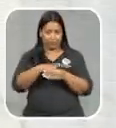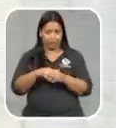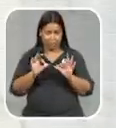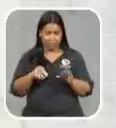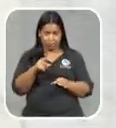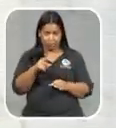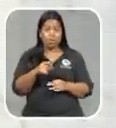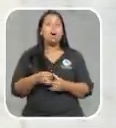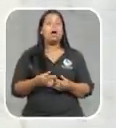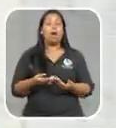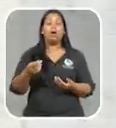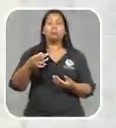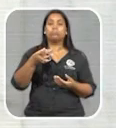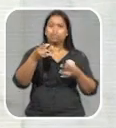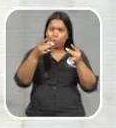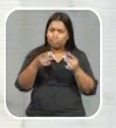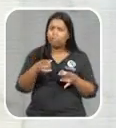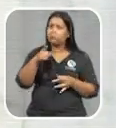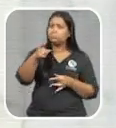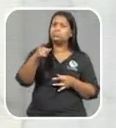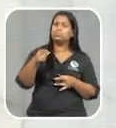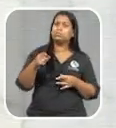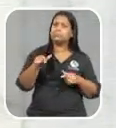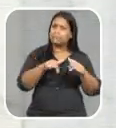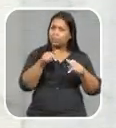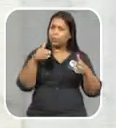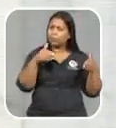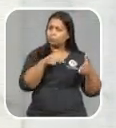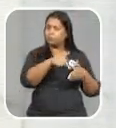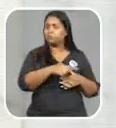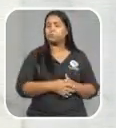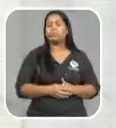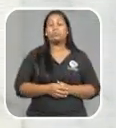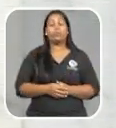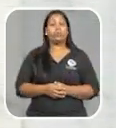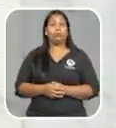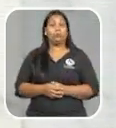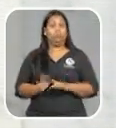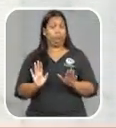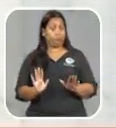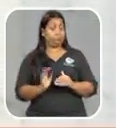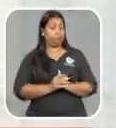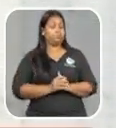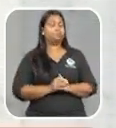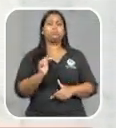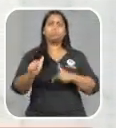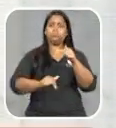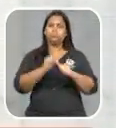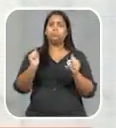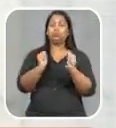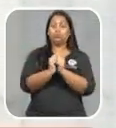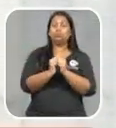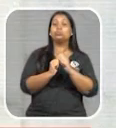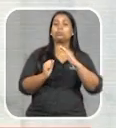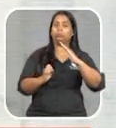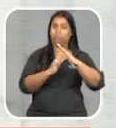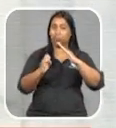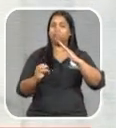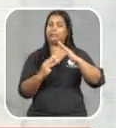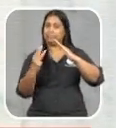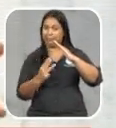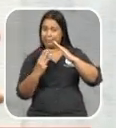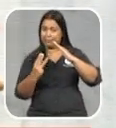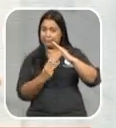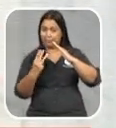aos terceirizados, né, aos trabalhadores e trabalhadoras terceirizadas, isso aí me emociona muito, porque isso recupera um